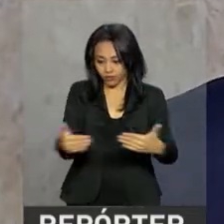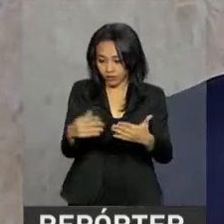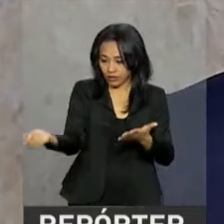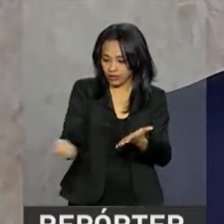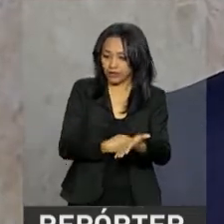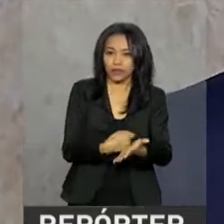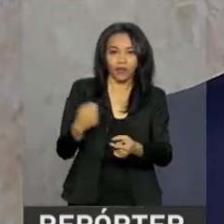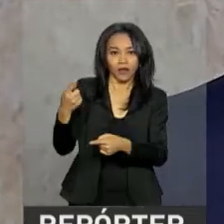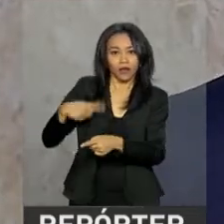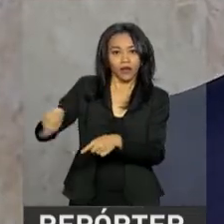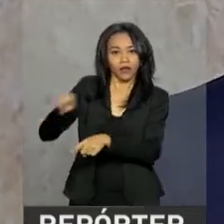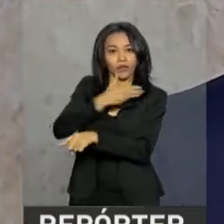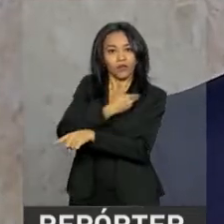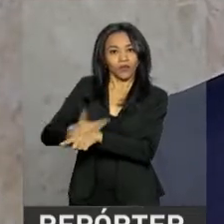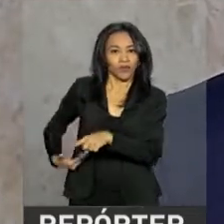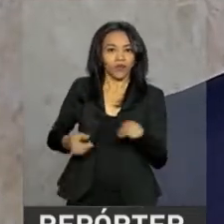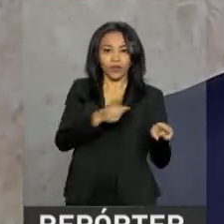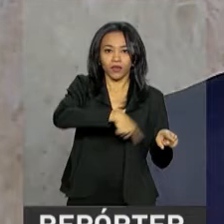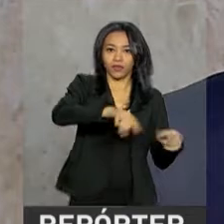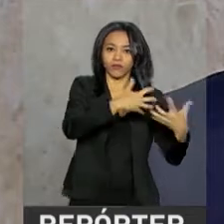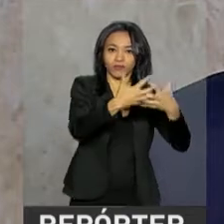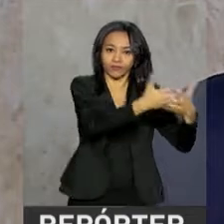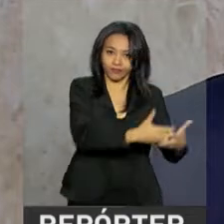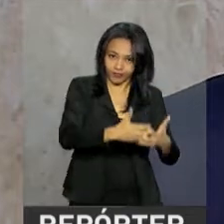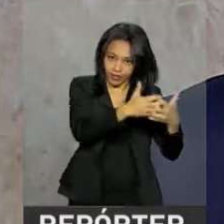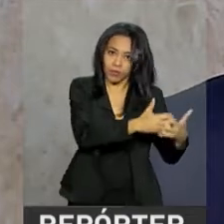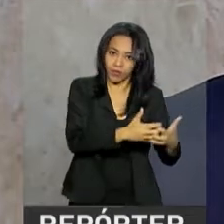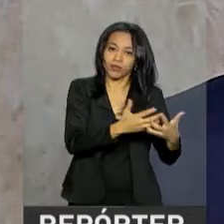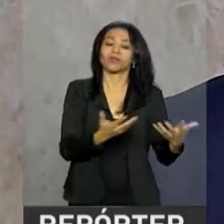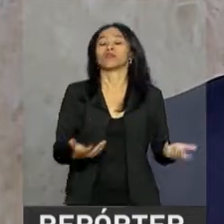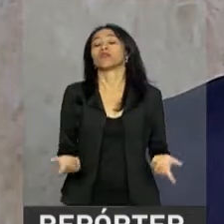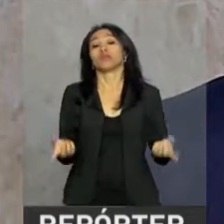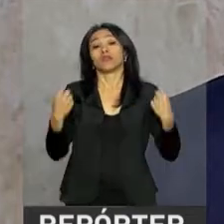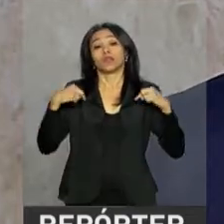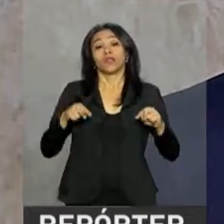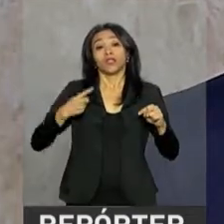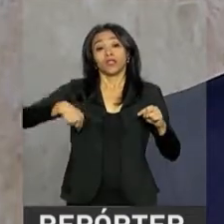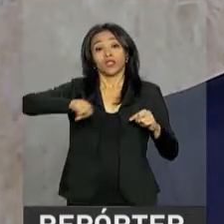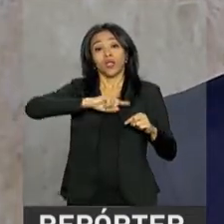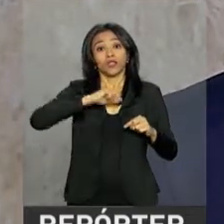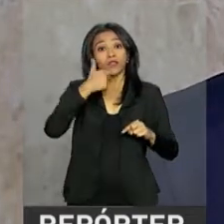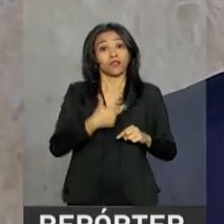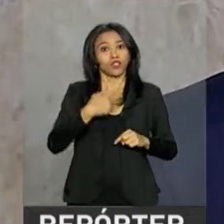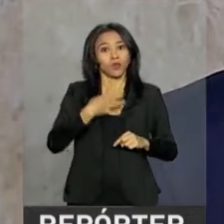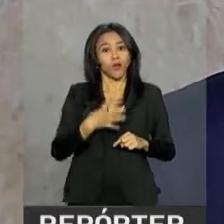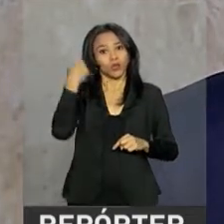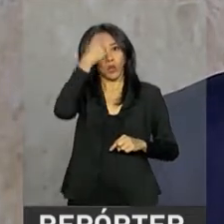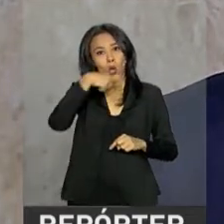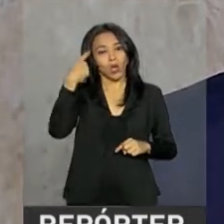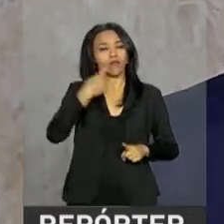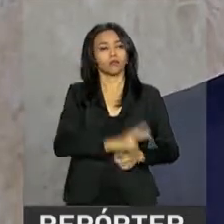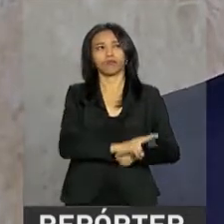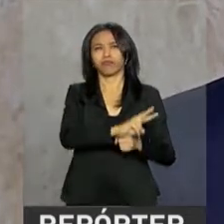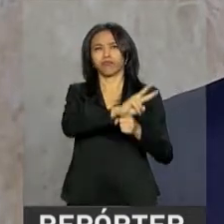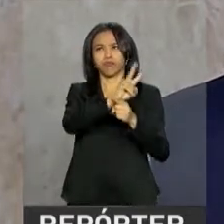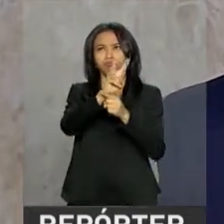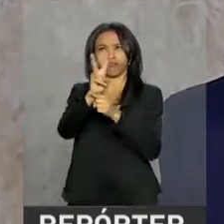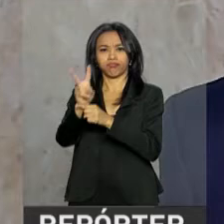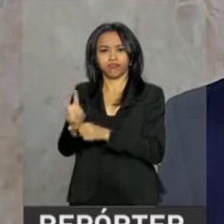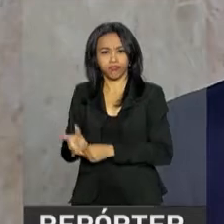dos compromissos assumidos por cada parte e nós estamos 24 horas no ar zelando